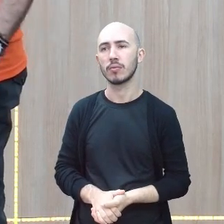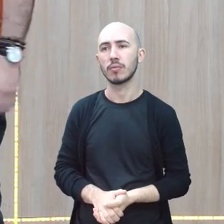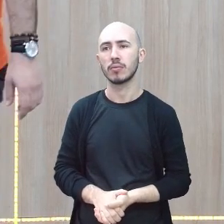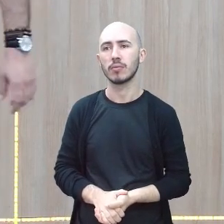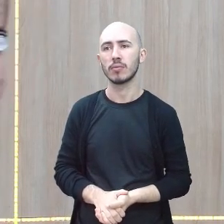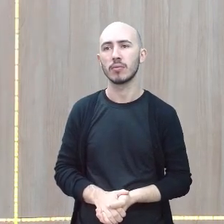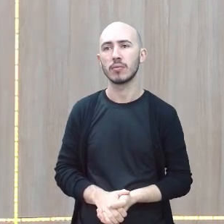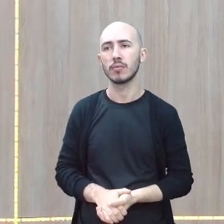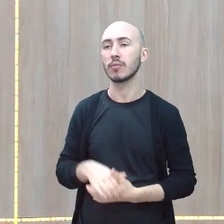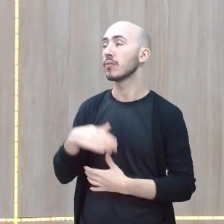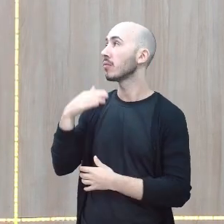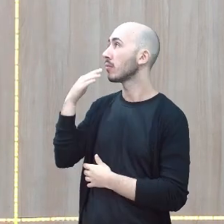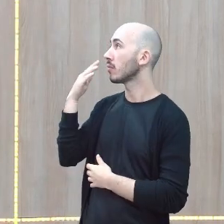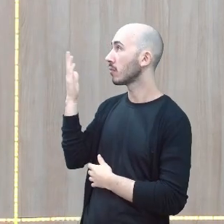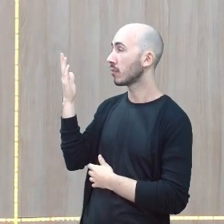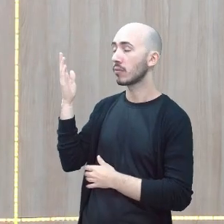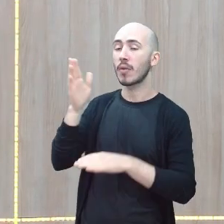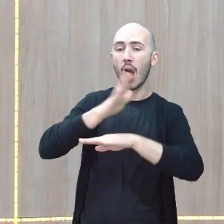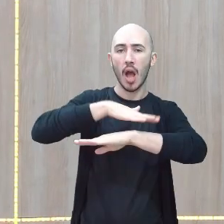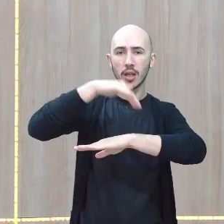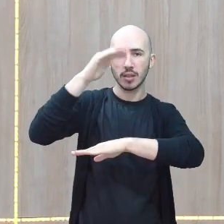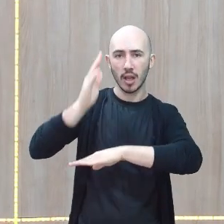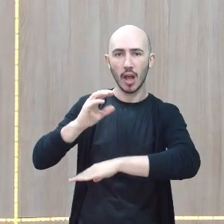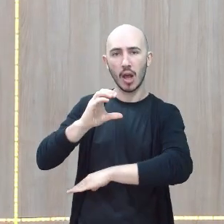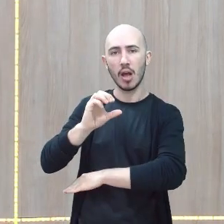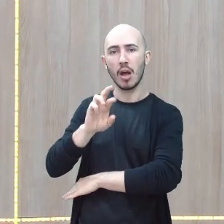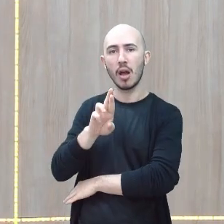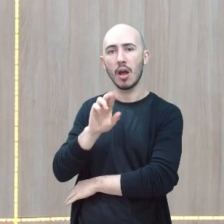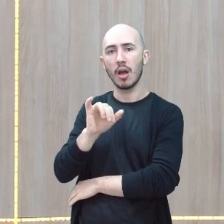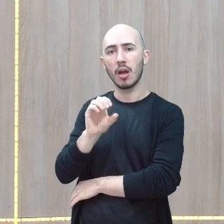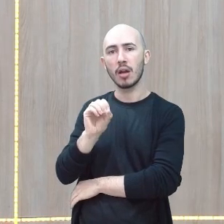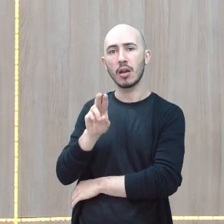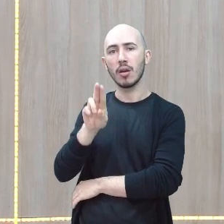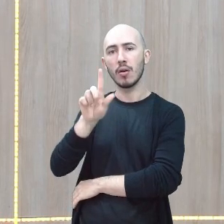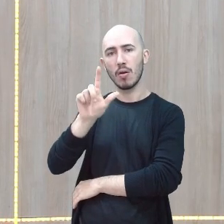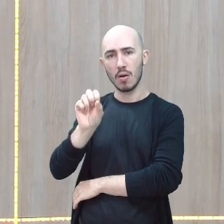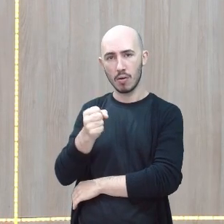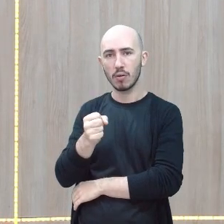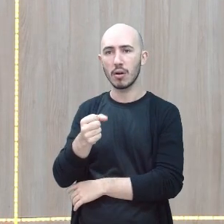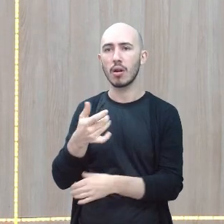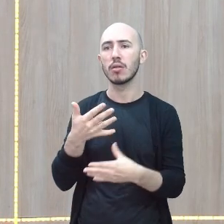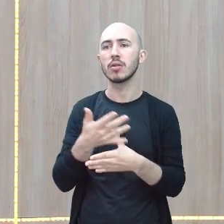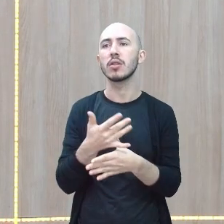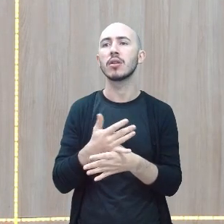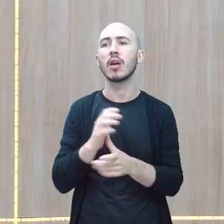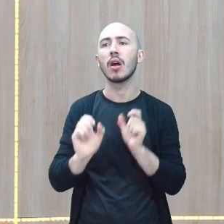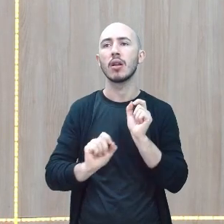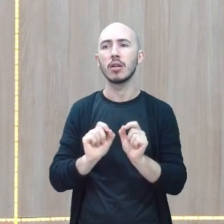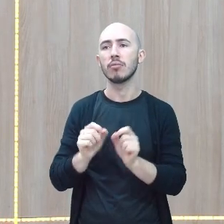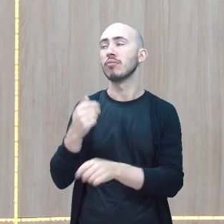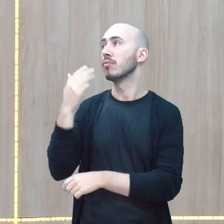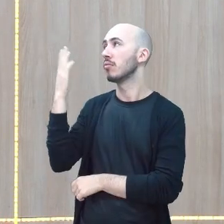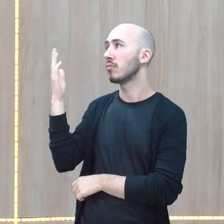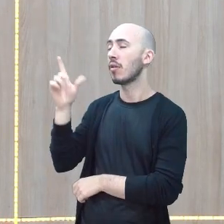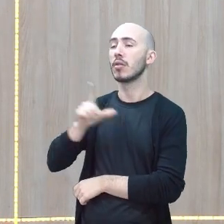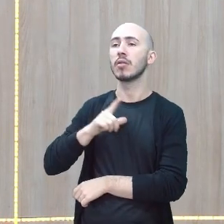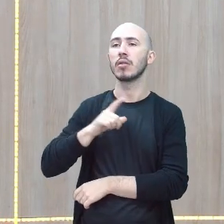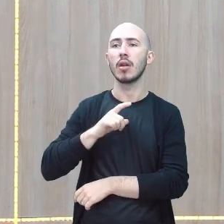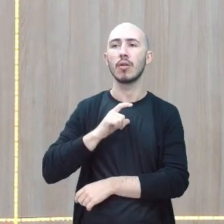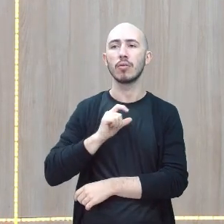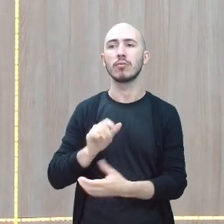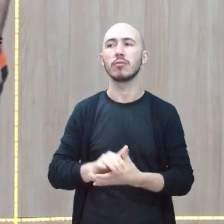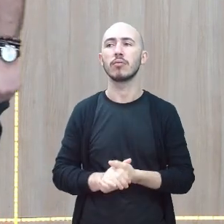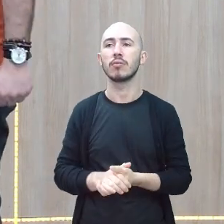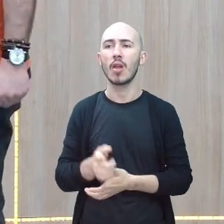gente ver, ó, a região da Serra das Crioulas, município aqui, ó, de Carnalbeira da Penha. Então a gente teria, né, essa